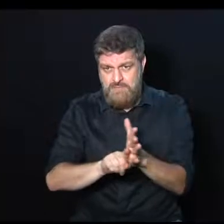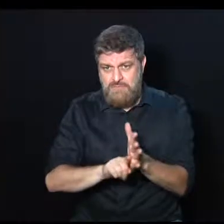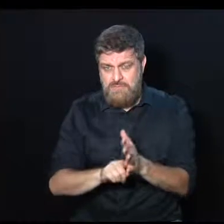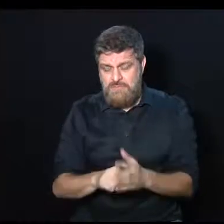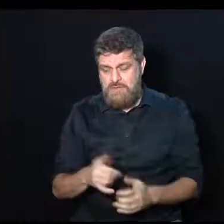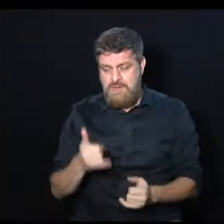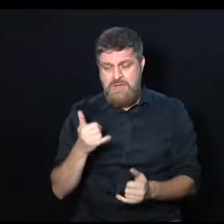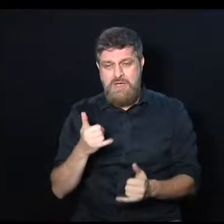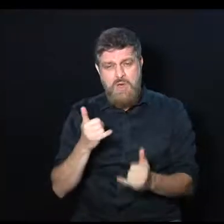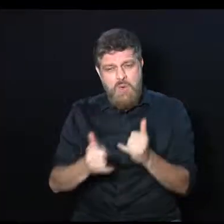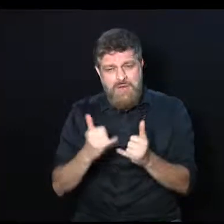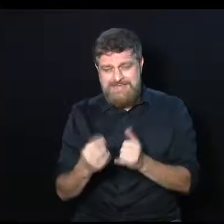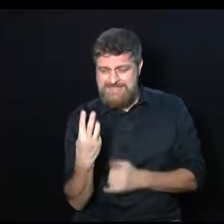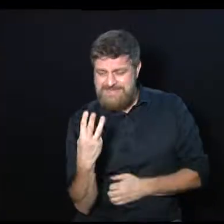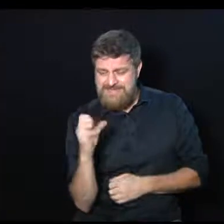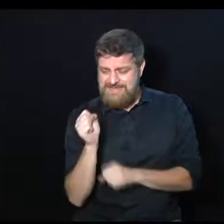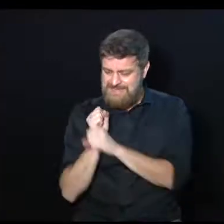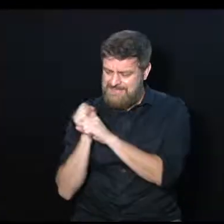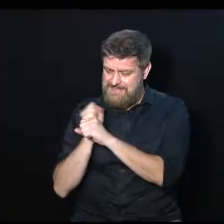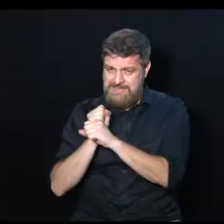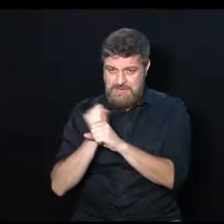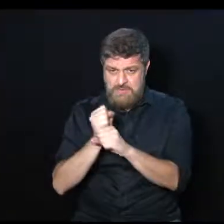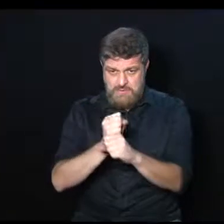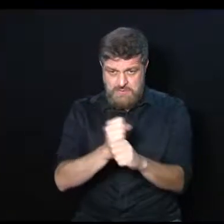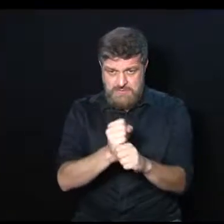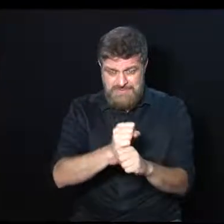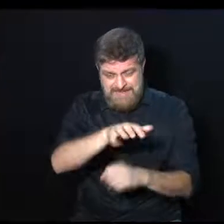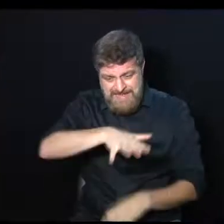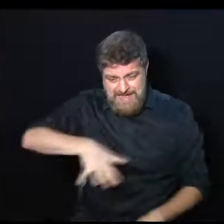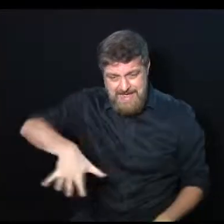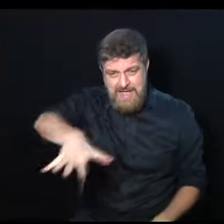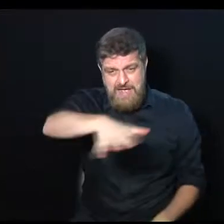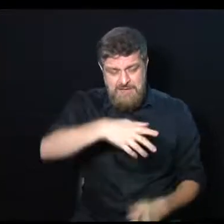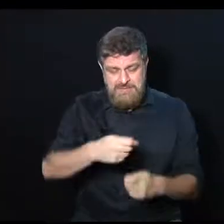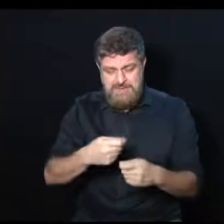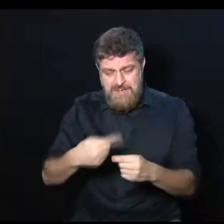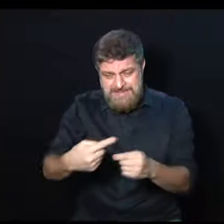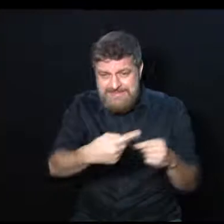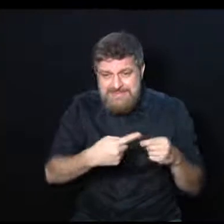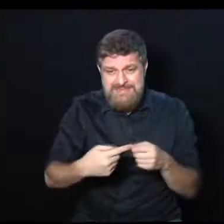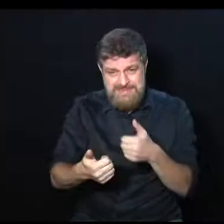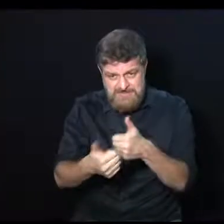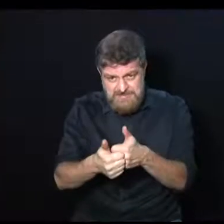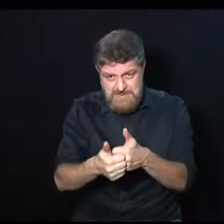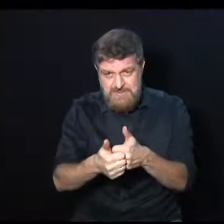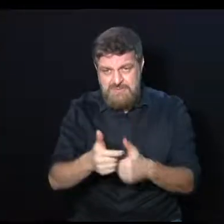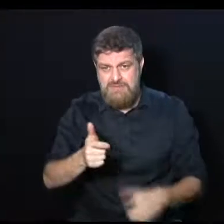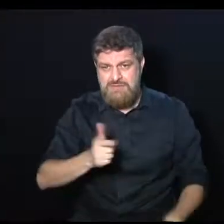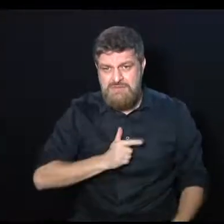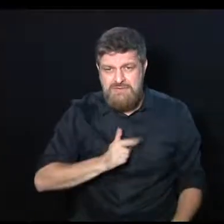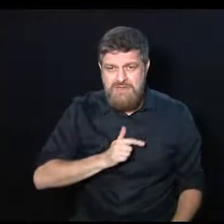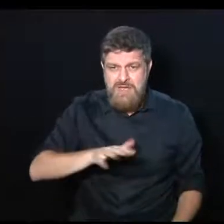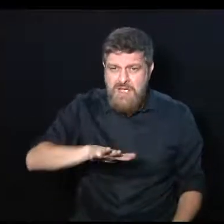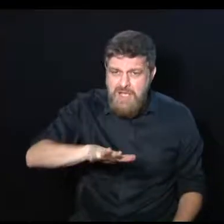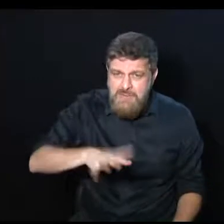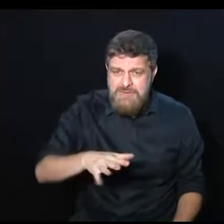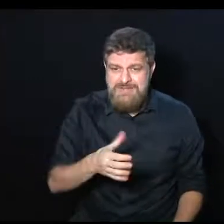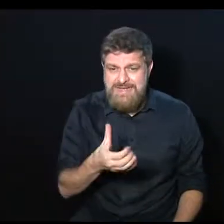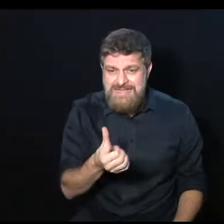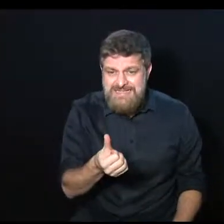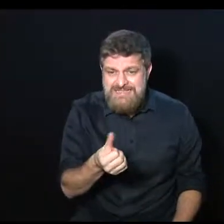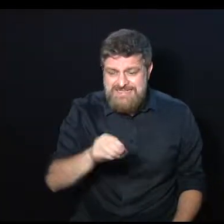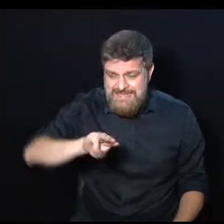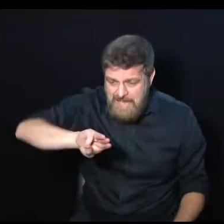38 anos na cidade de Campinas e atendendo toda a região administrativa de Campinas, que é uma região que abrange aproximadamente 6 milhões de